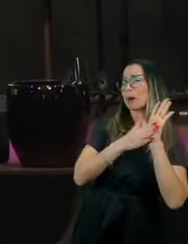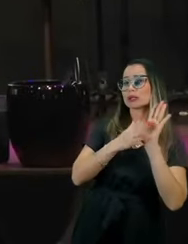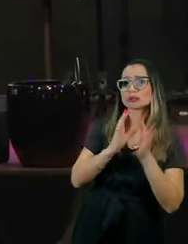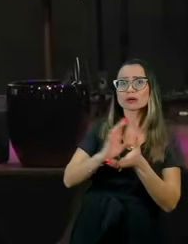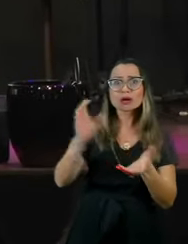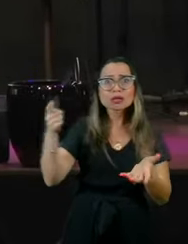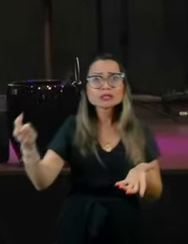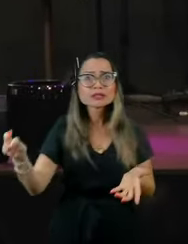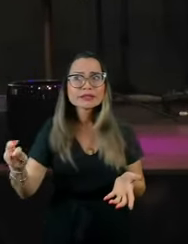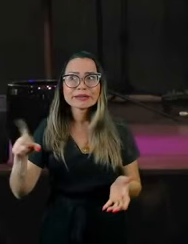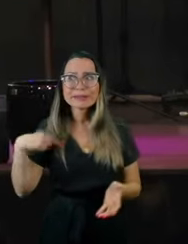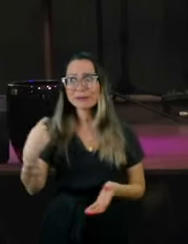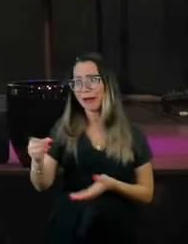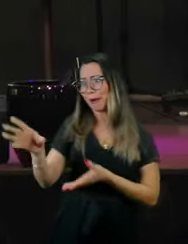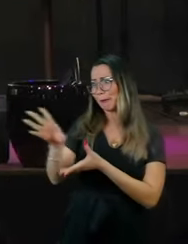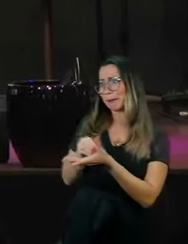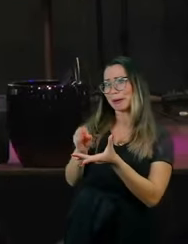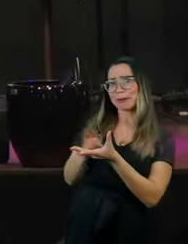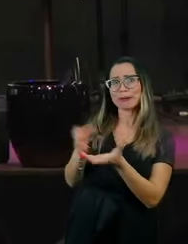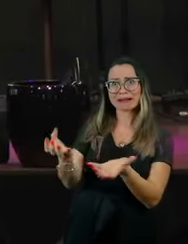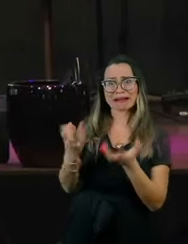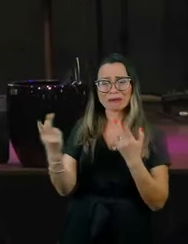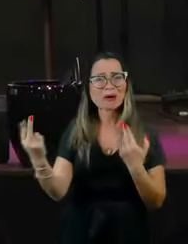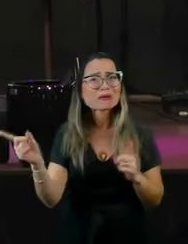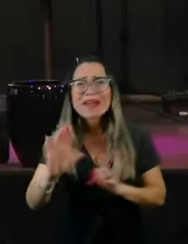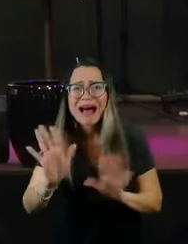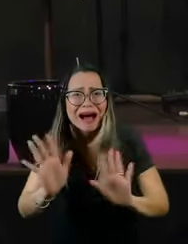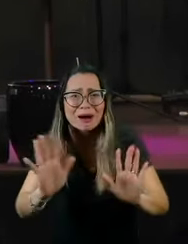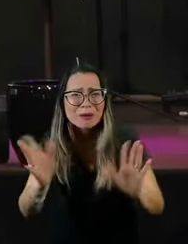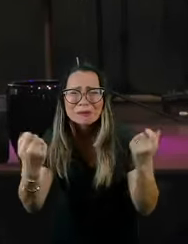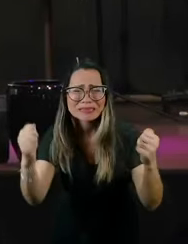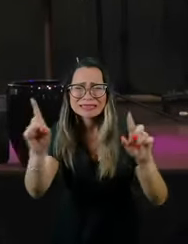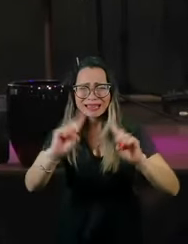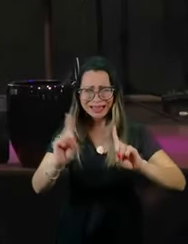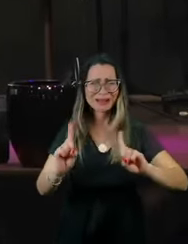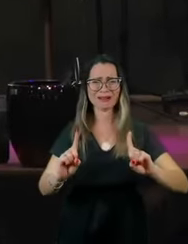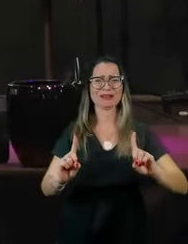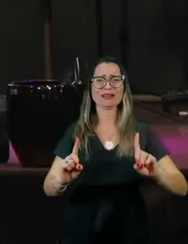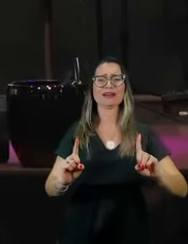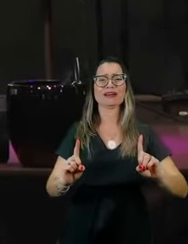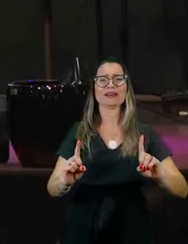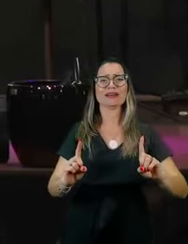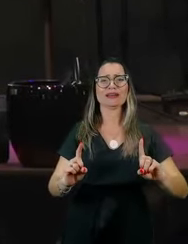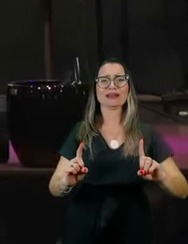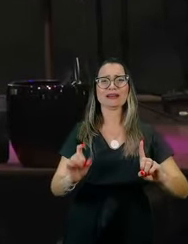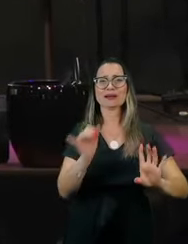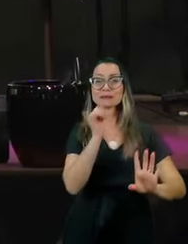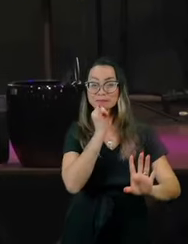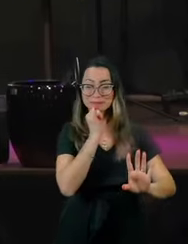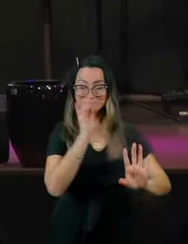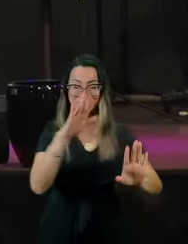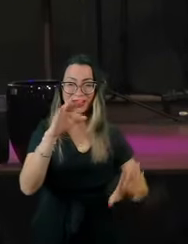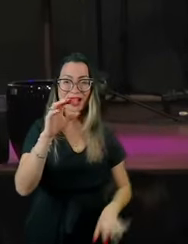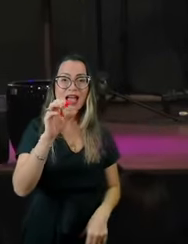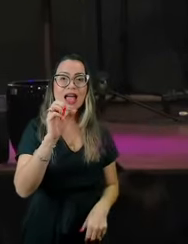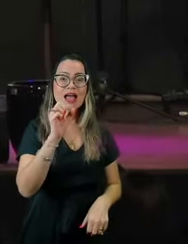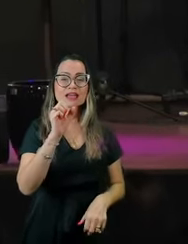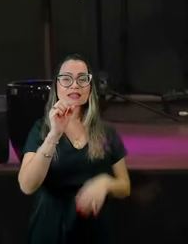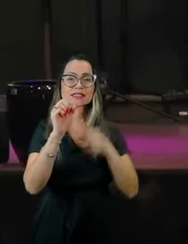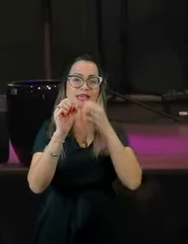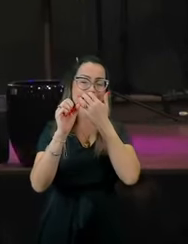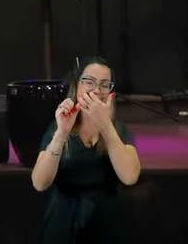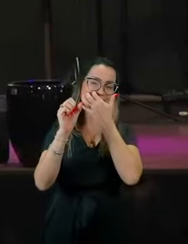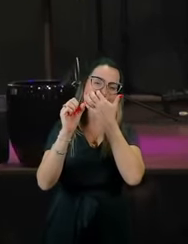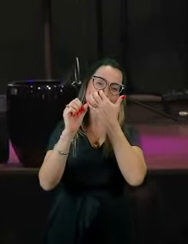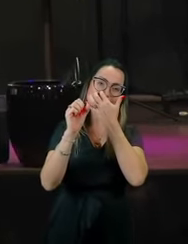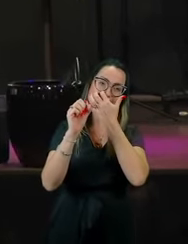conexão de Sara e Agar. Sara tentou em Agar ter um útero fértil. Deu o quê? Confusão e briga que até hoje no Oriente Médio